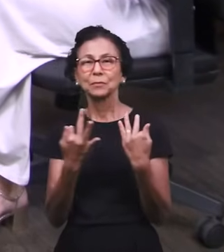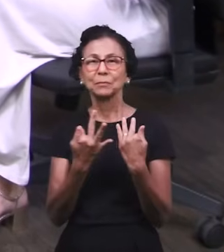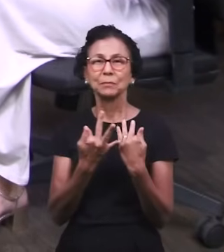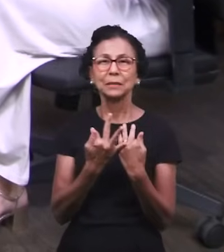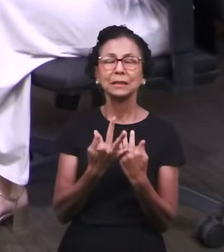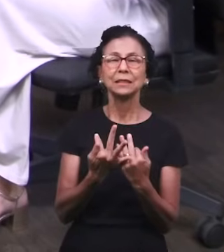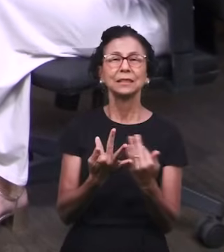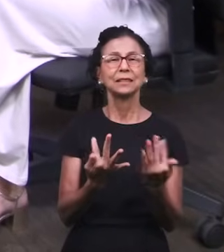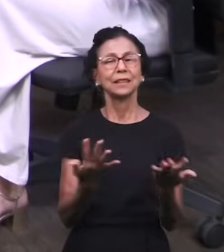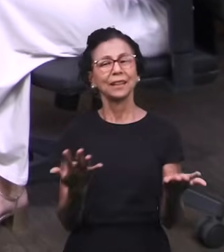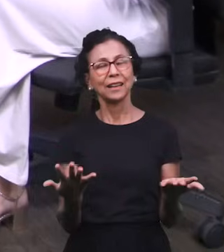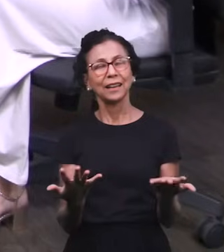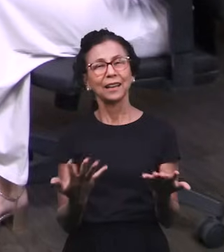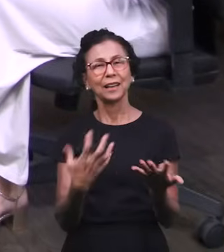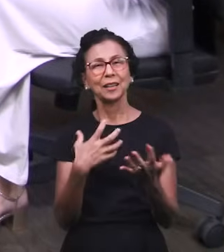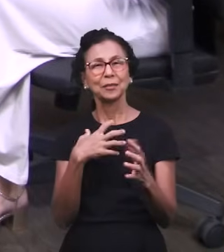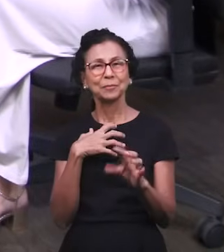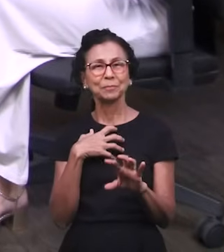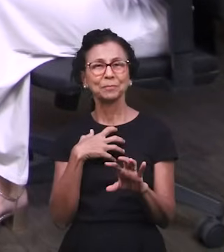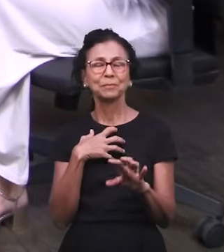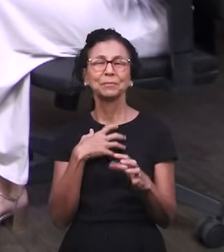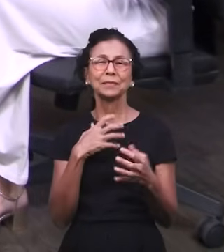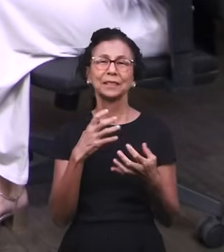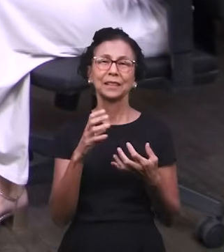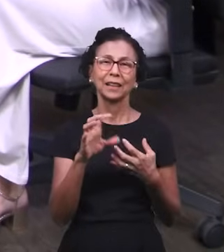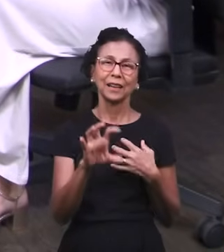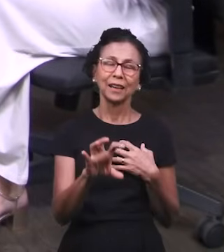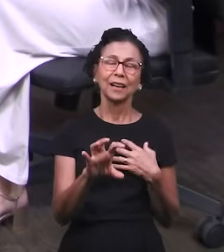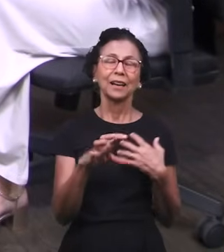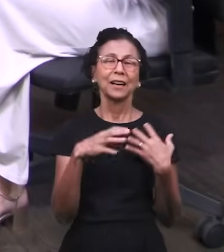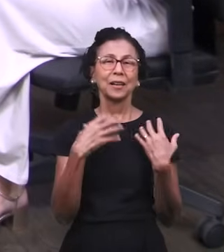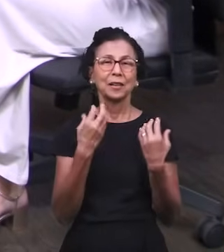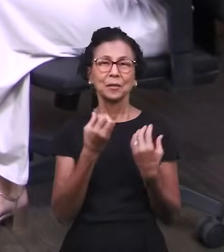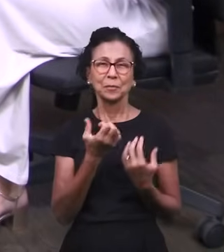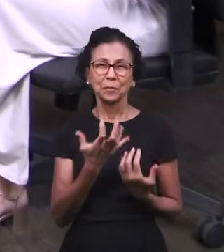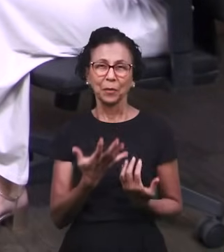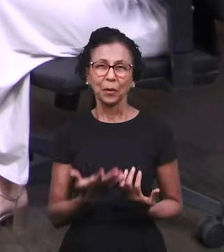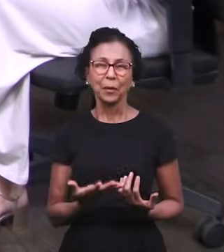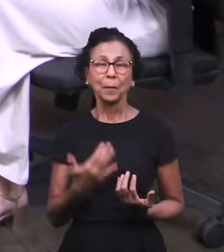né? Então, quando a família,